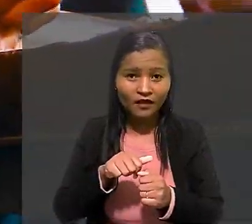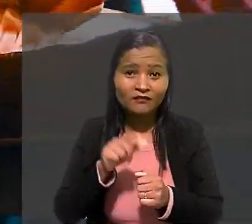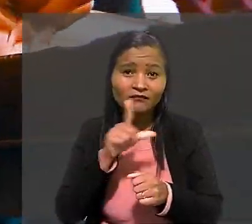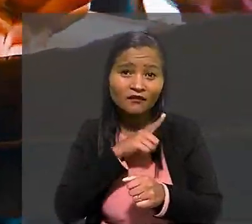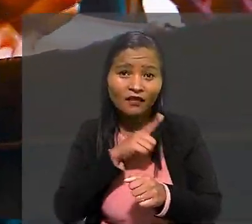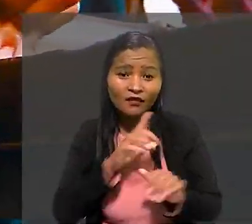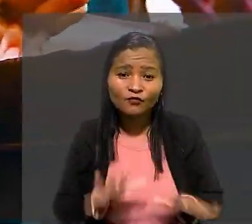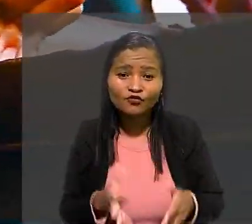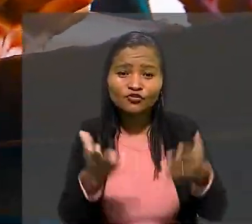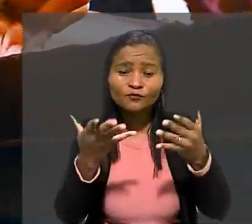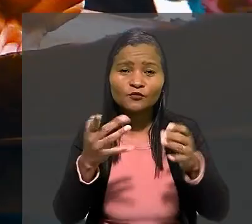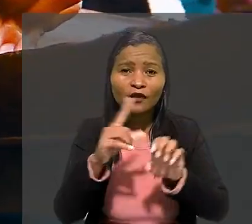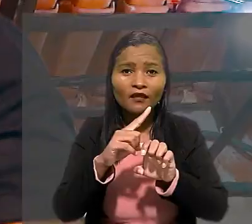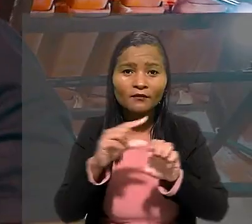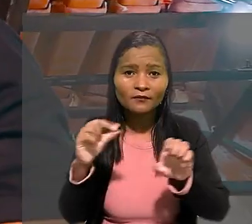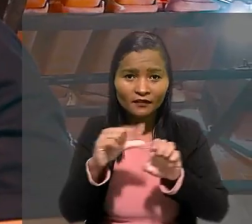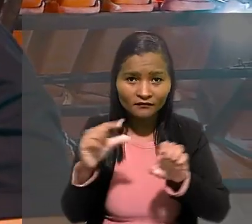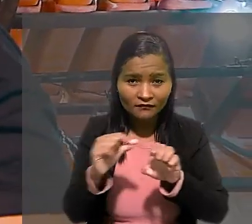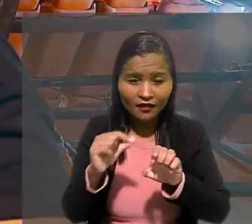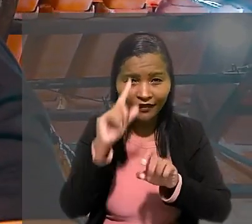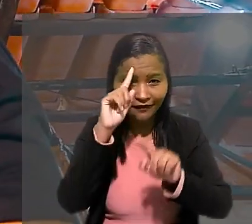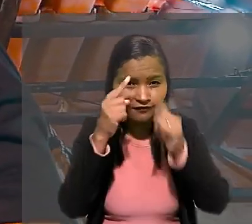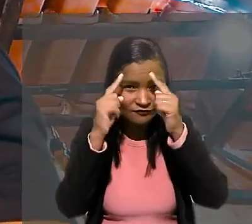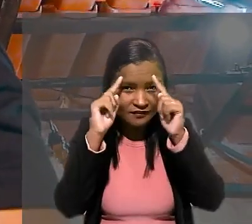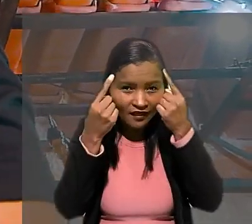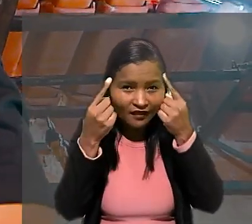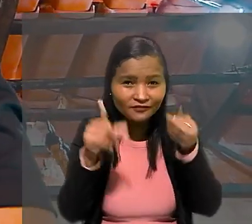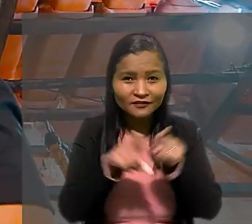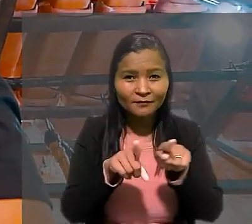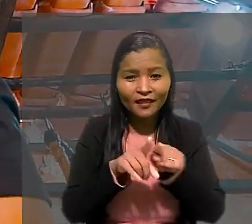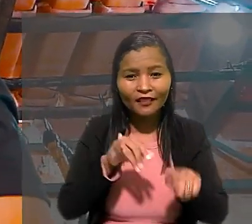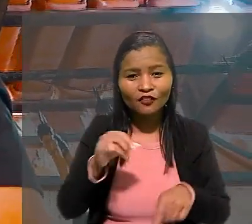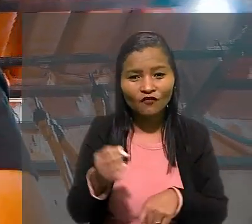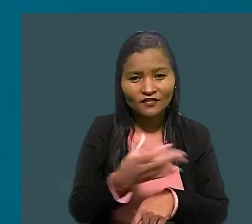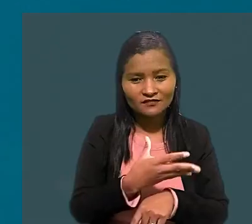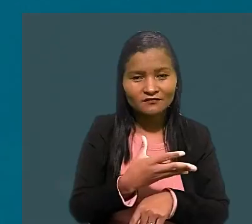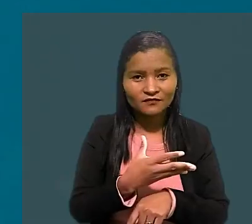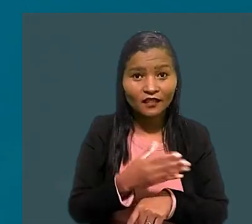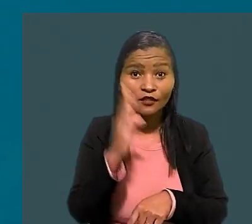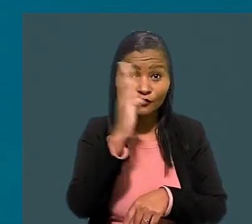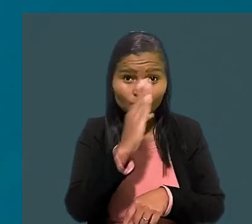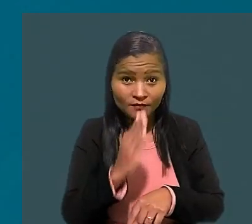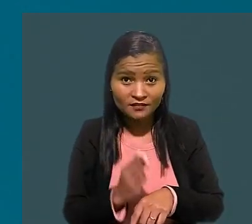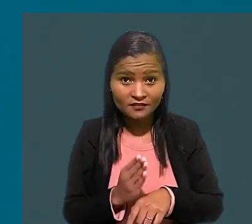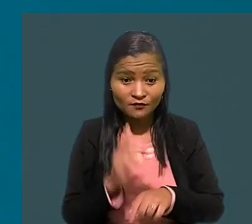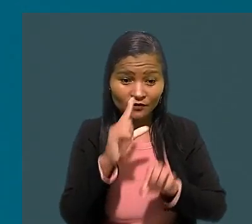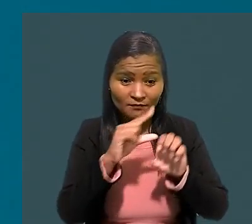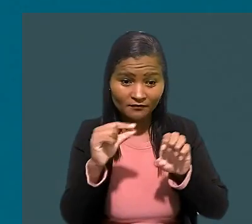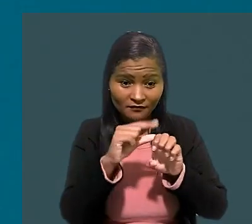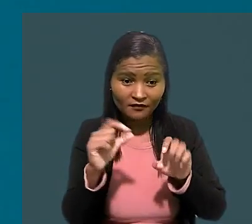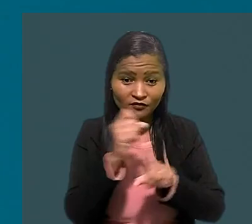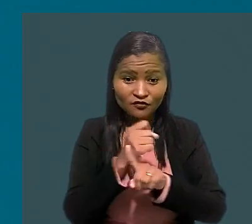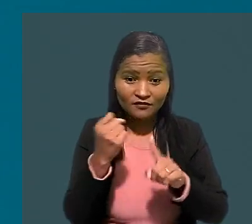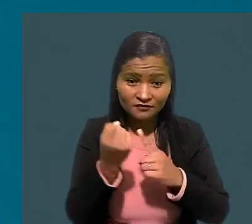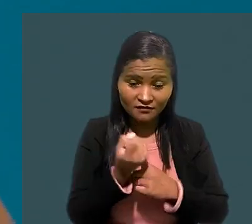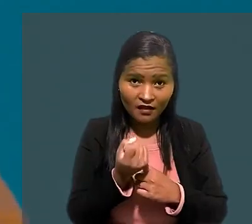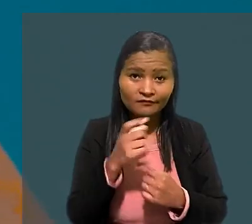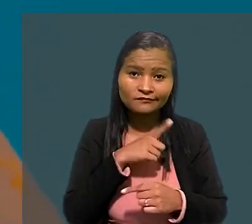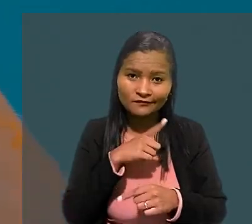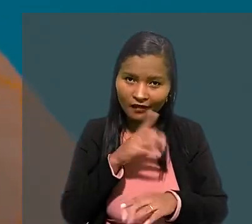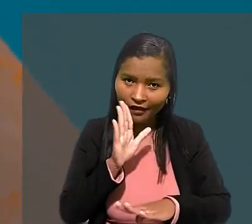o estímulo ao empreendedorismo, a criatividade e a inovação. No Brasil, o empreendedorismo social